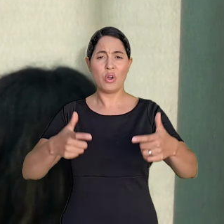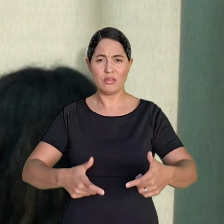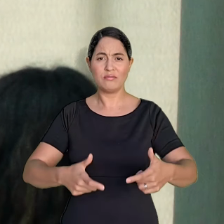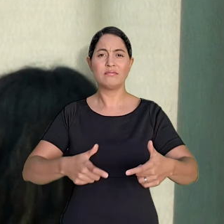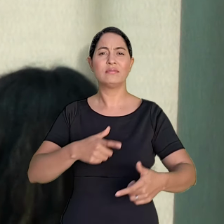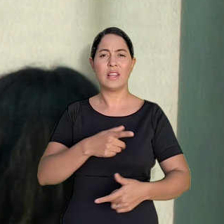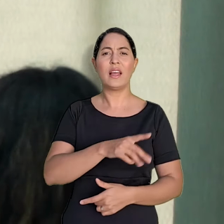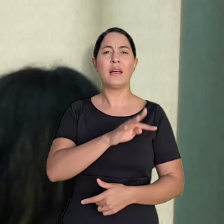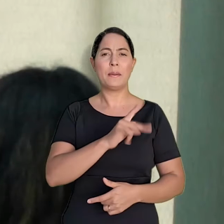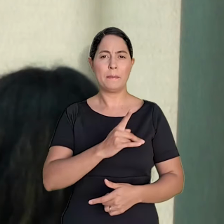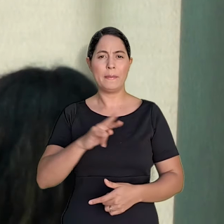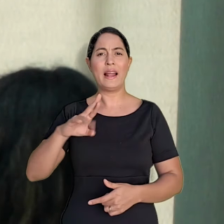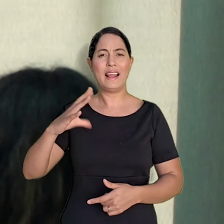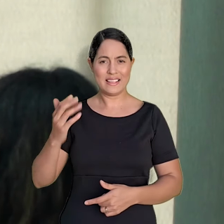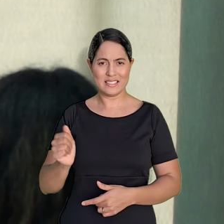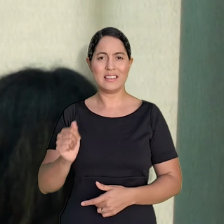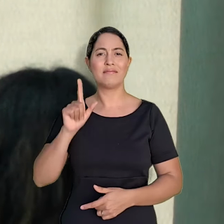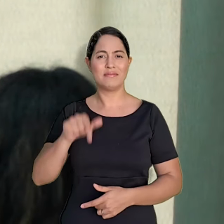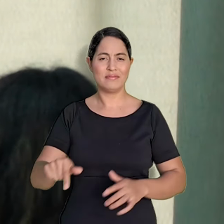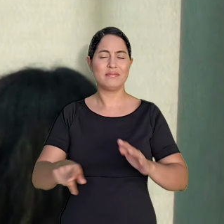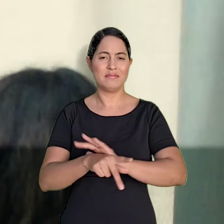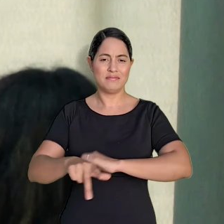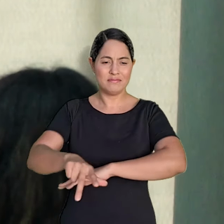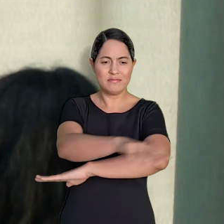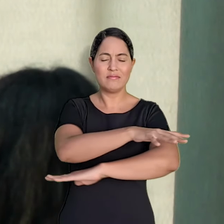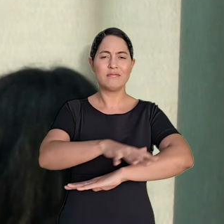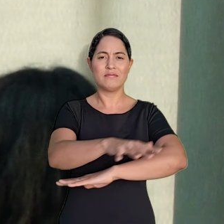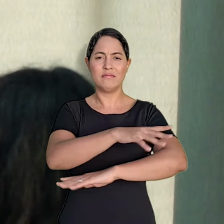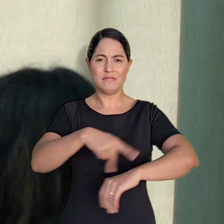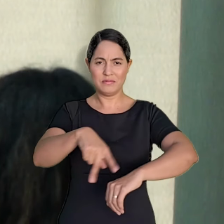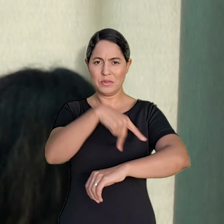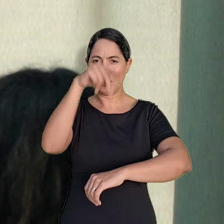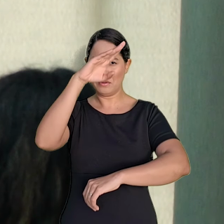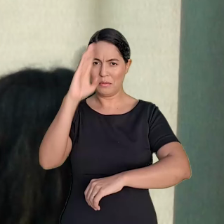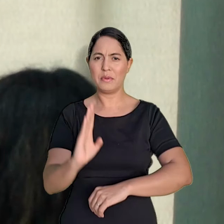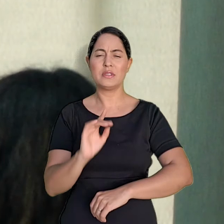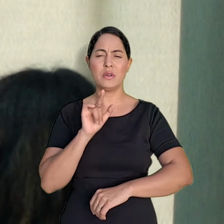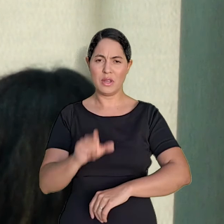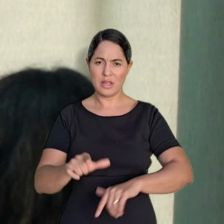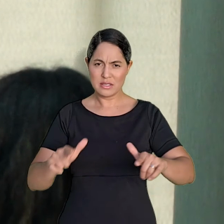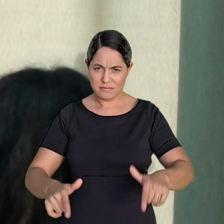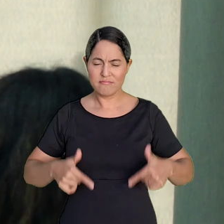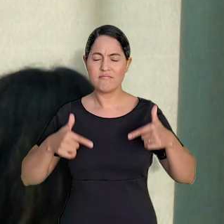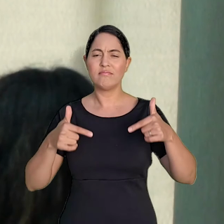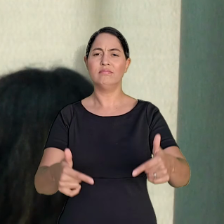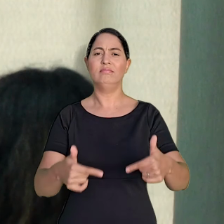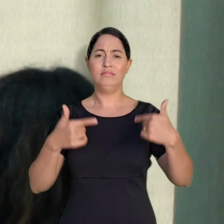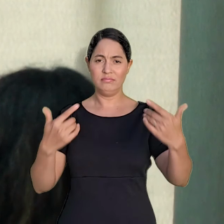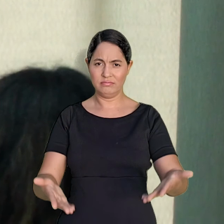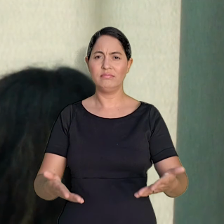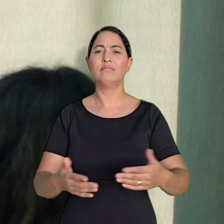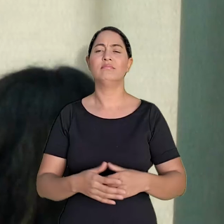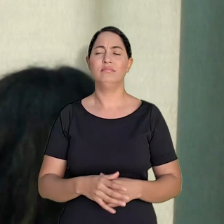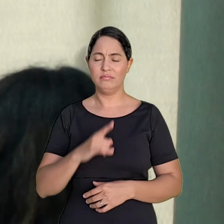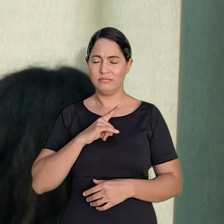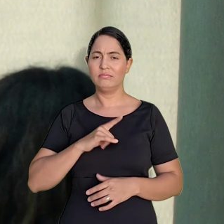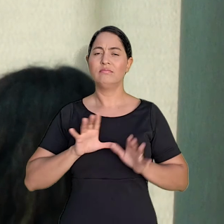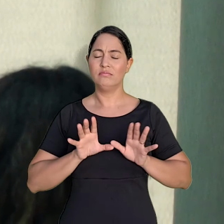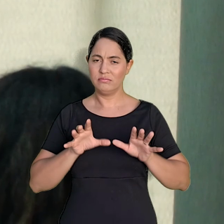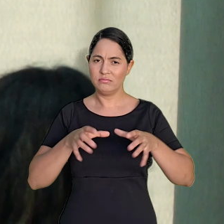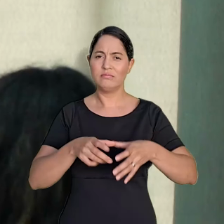Praça Nacional, onde a advocacia brasileira vai discutir o seu futuro. Este chamado começa neste Conselho Pleno,